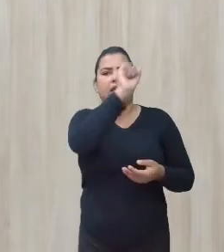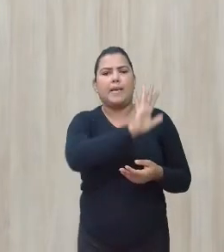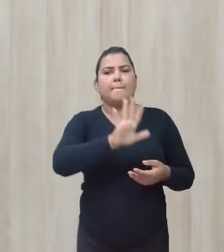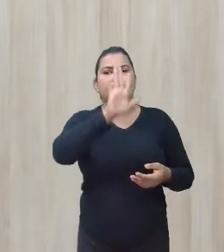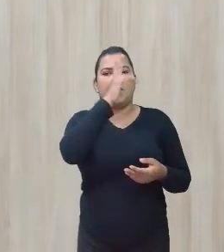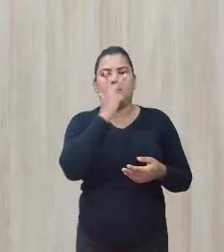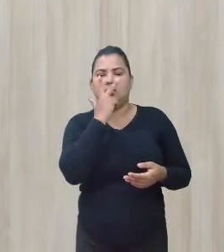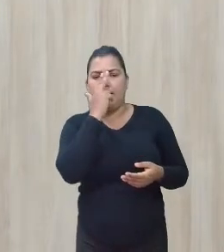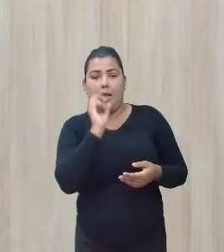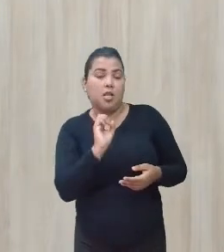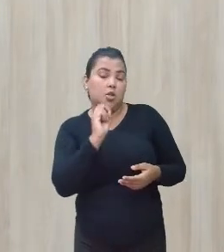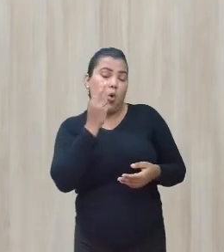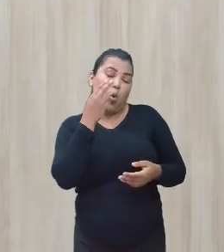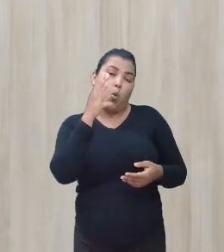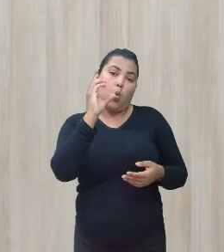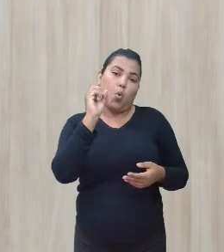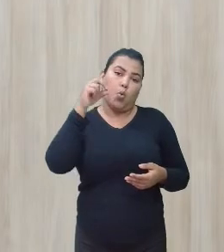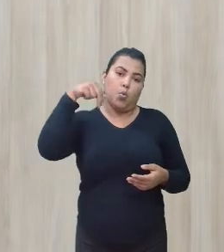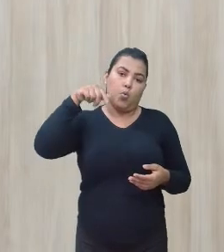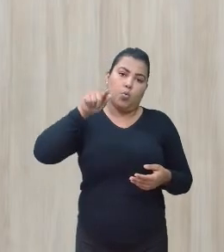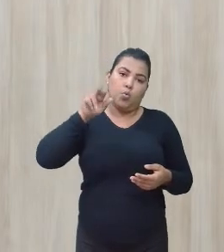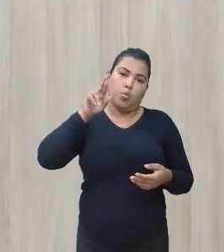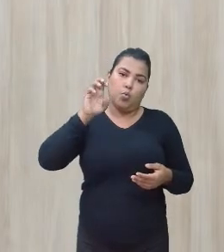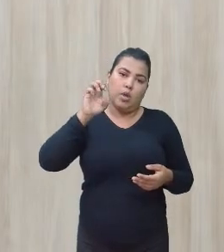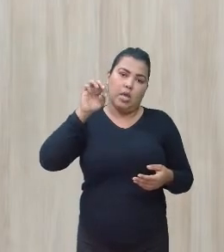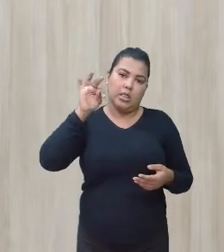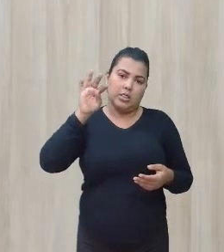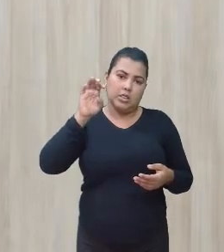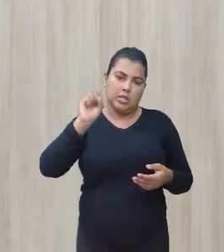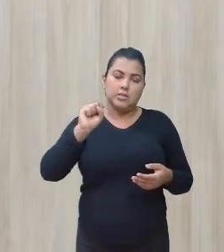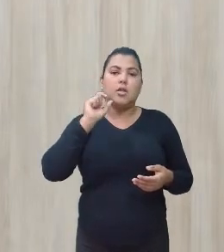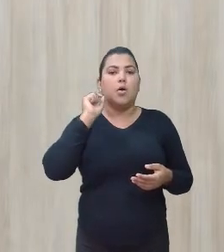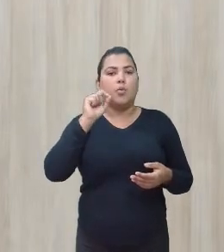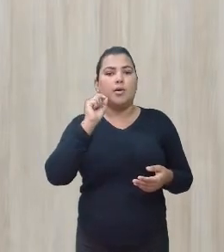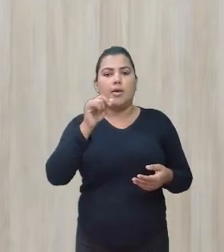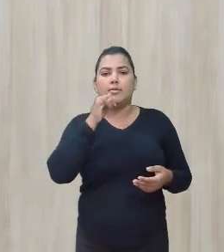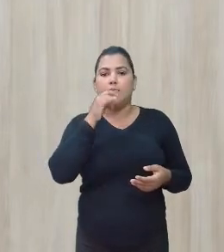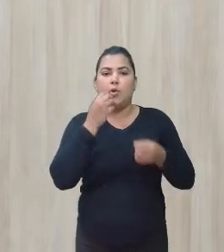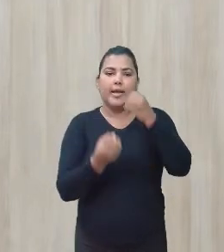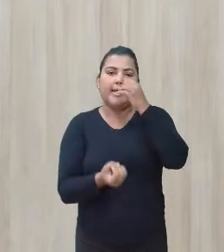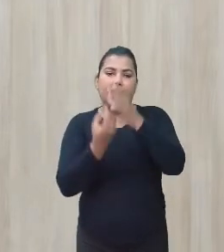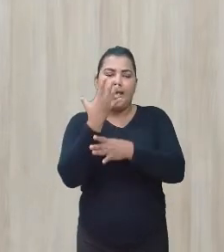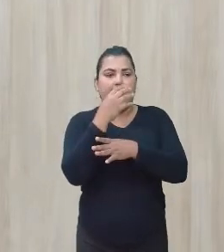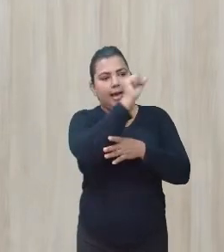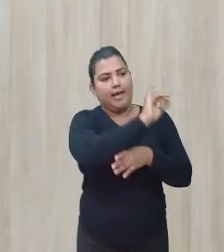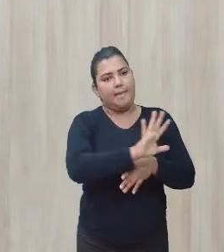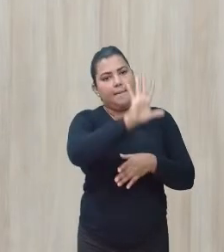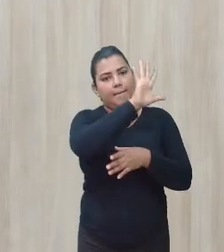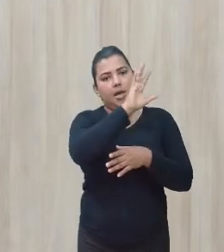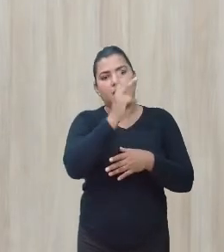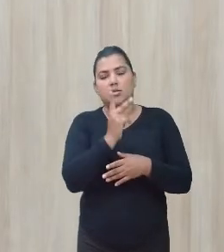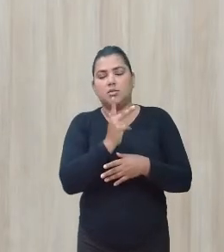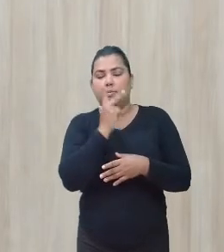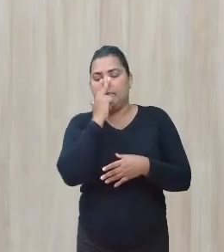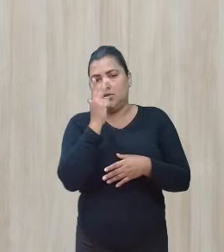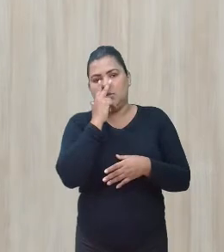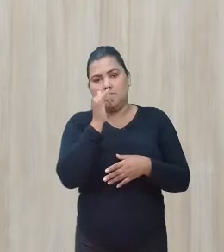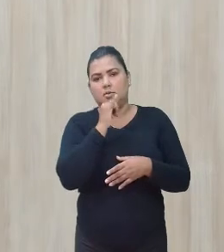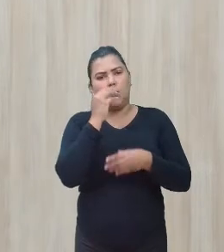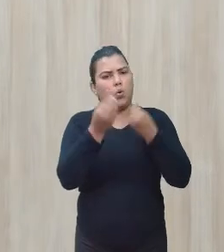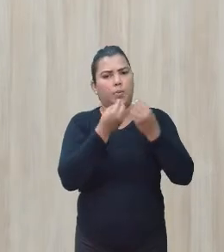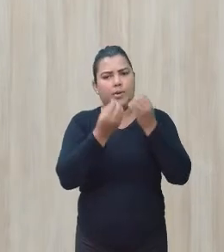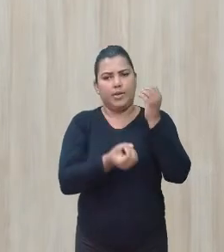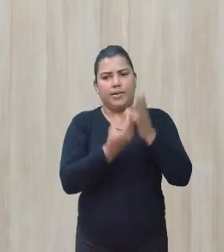semelhantes e figuras congruentes, eu diria que uma boa saída é a gente criar figuras semelhantes. E como é a criação disso